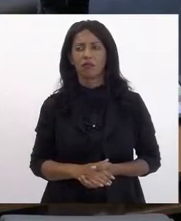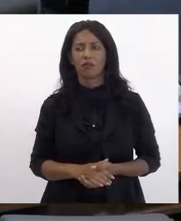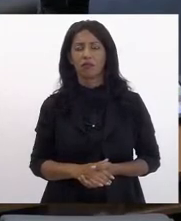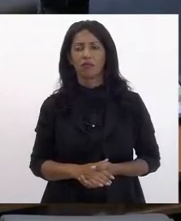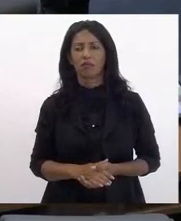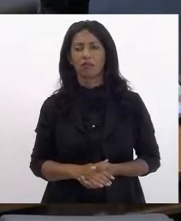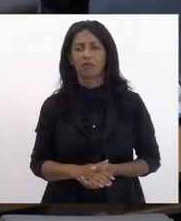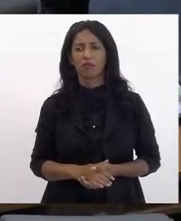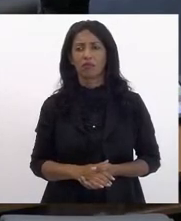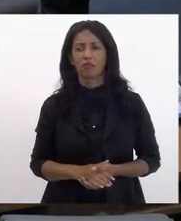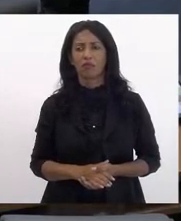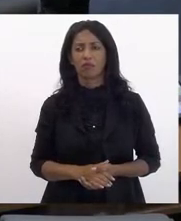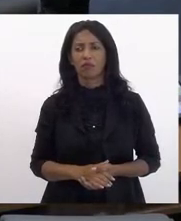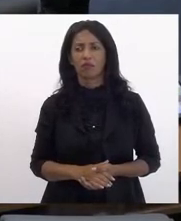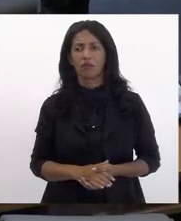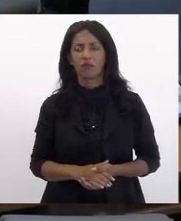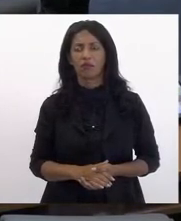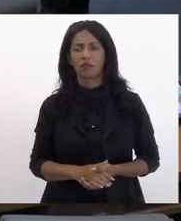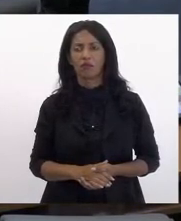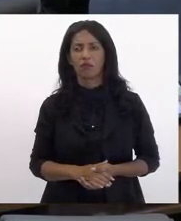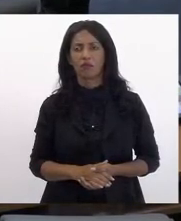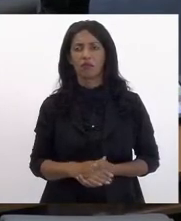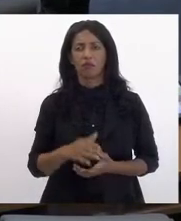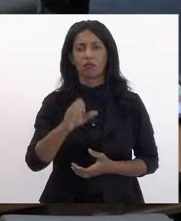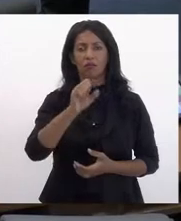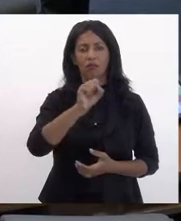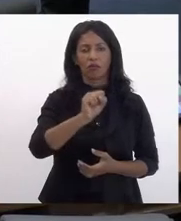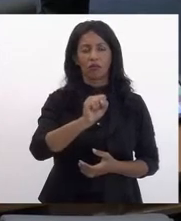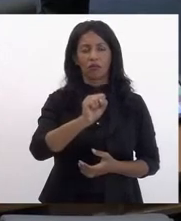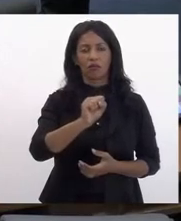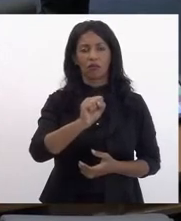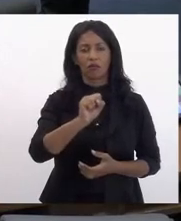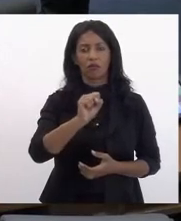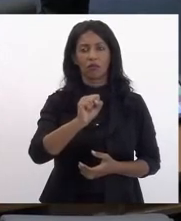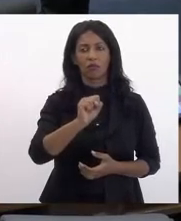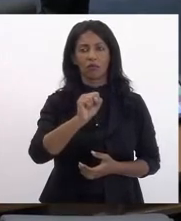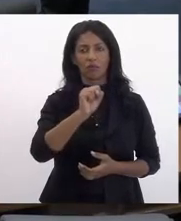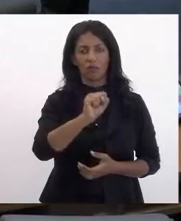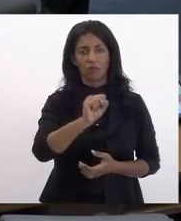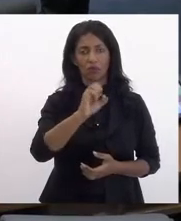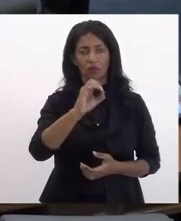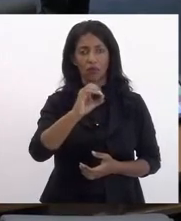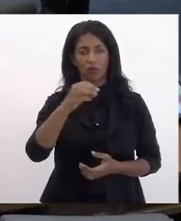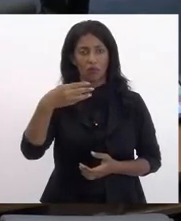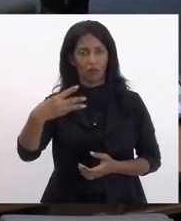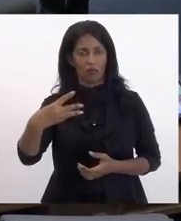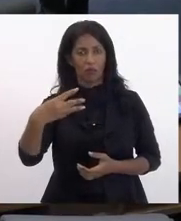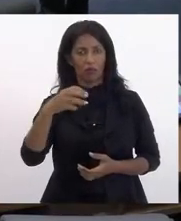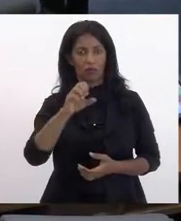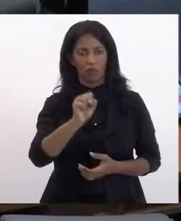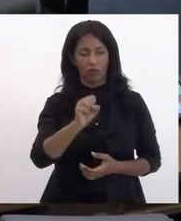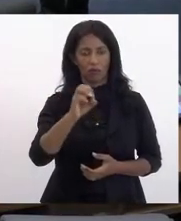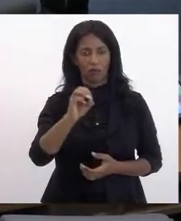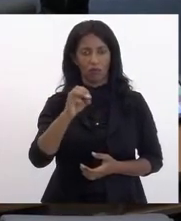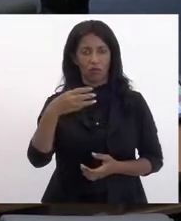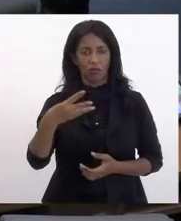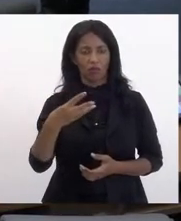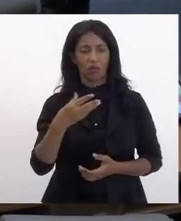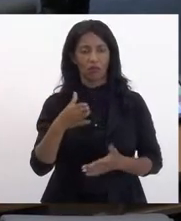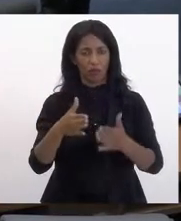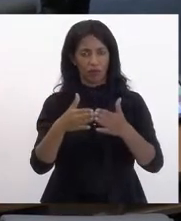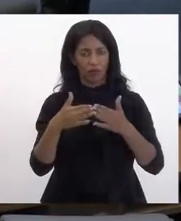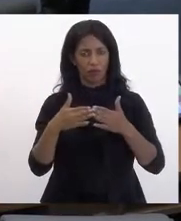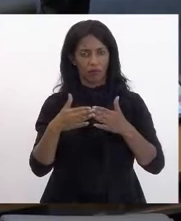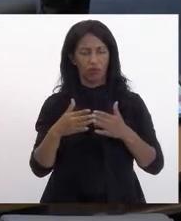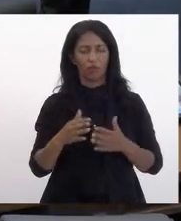686. Perdão. Não, 807. 803. 803. Por favor,